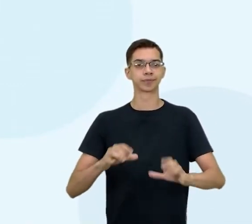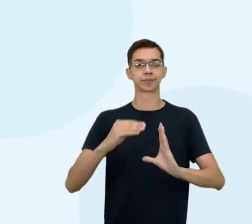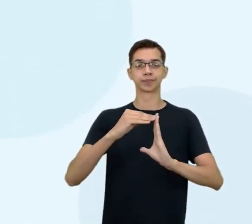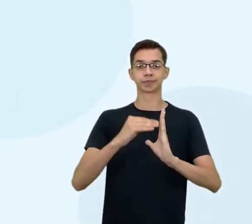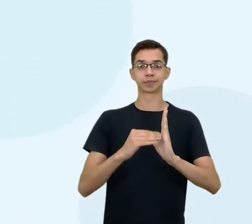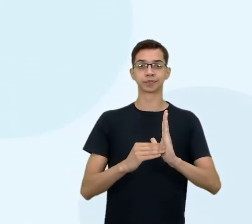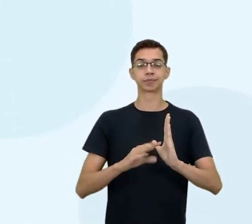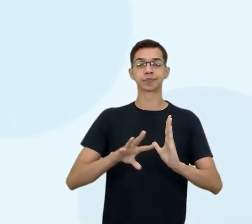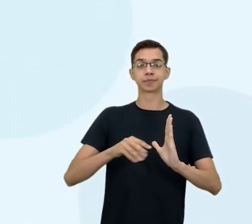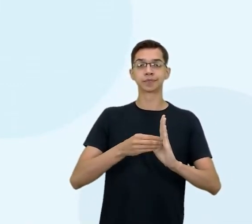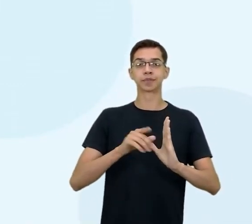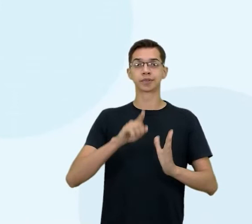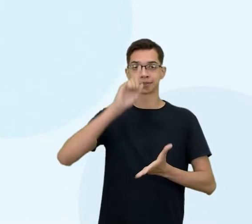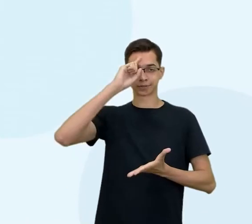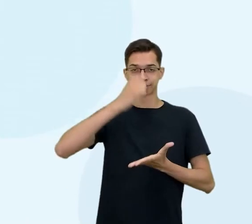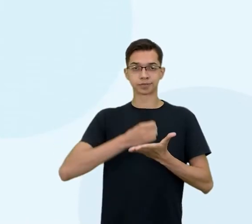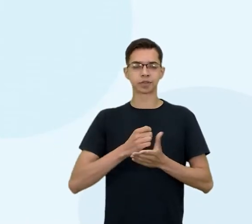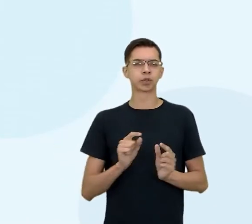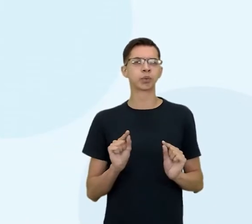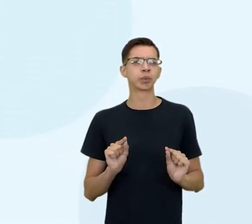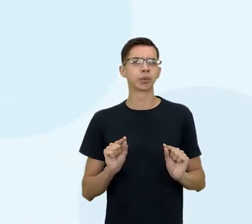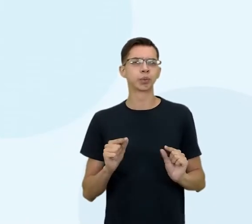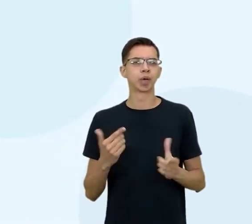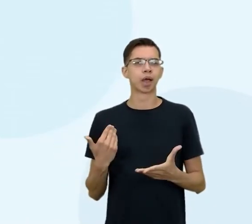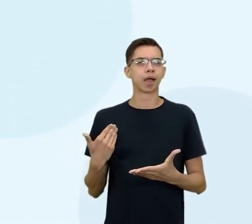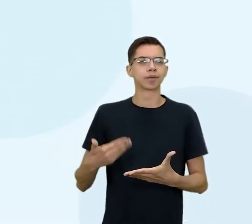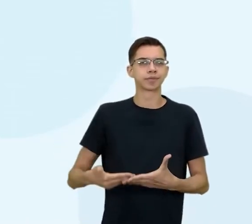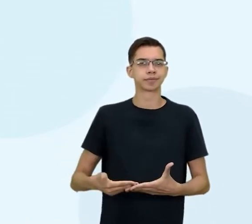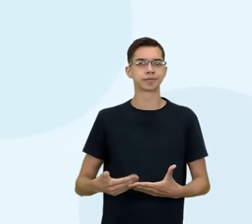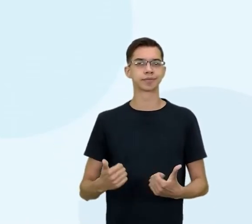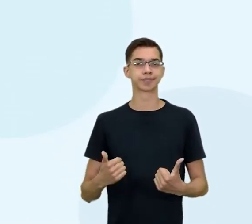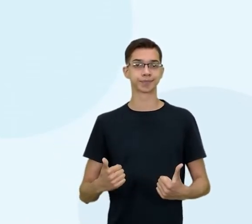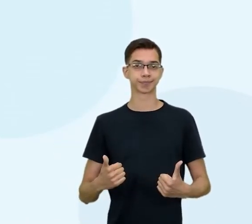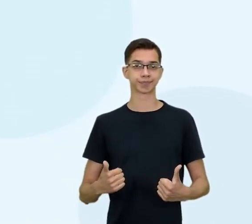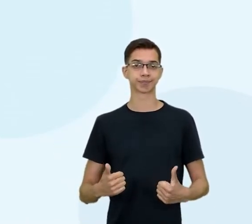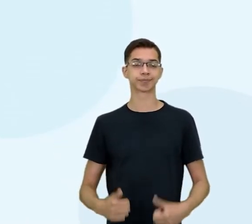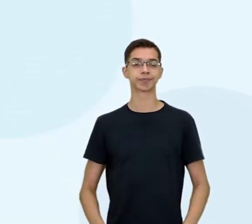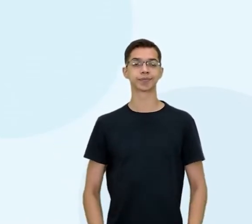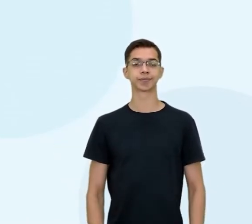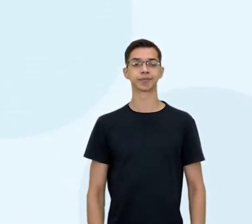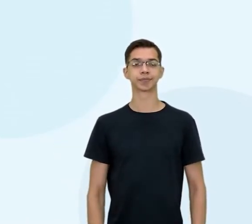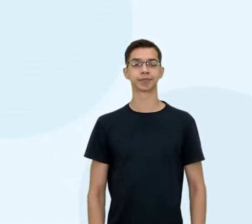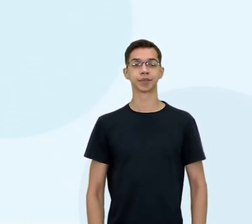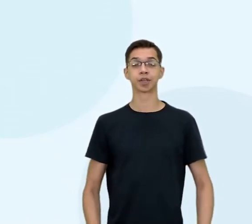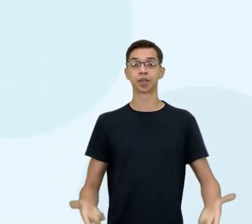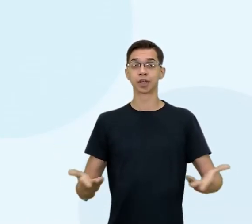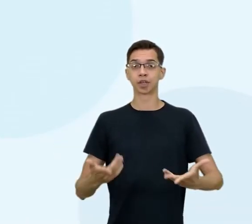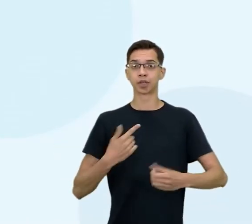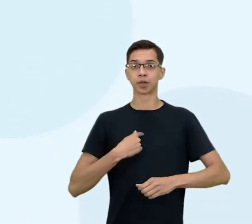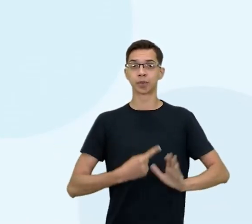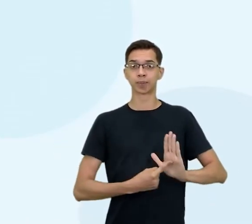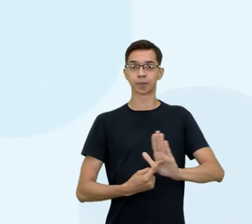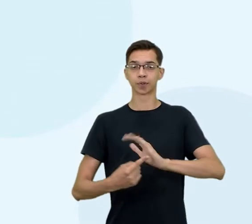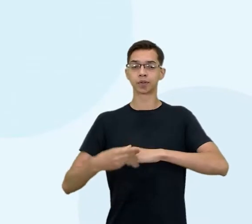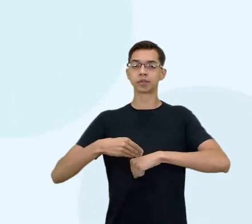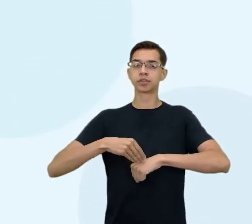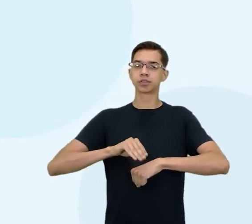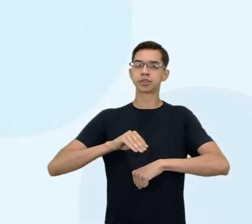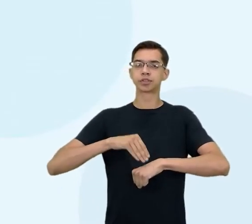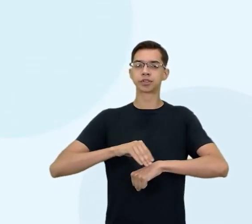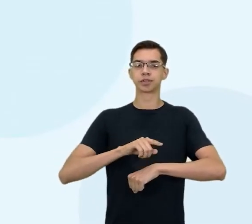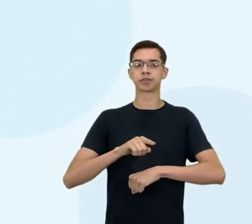vocês decidiram até agora deste glossário que vocês estão fazendo, né? E aí eu tenho algumas sugestões para vocês de colocarem ali